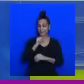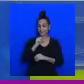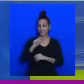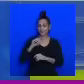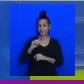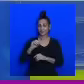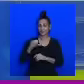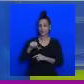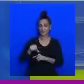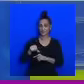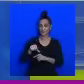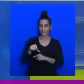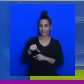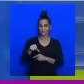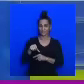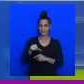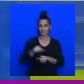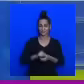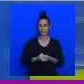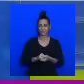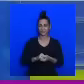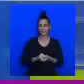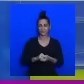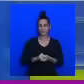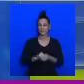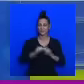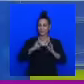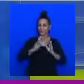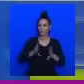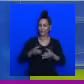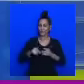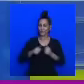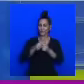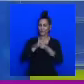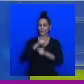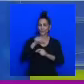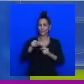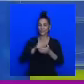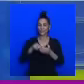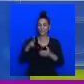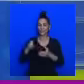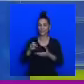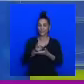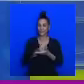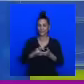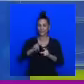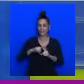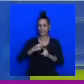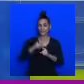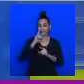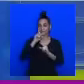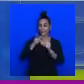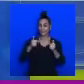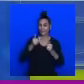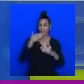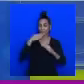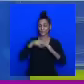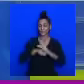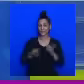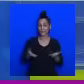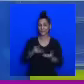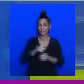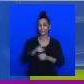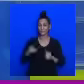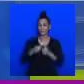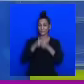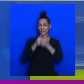09. Laranja 09. Já acompanhamos os sorteios da Mega Sena, da Quina, da Dupla Sena, do Dia de Sorte, da Time Mania. E